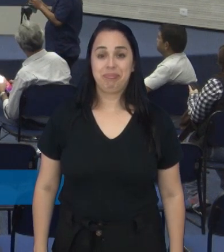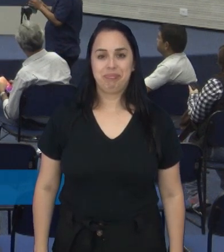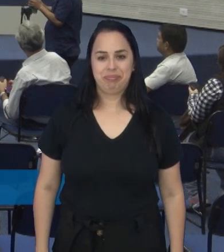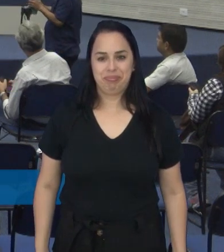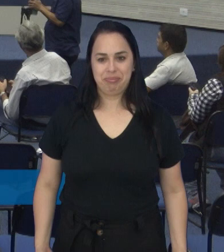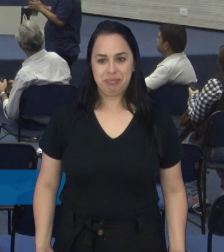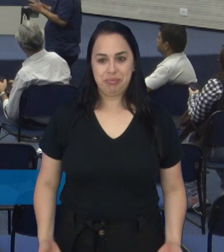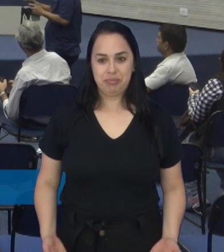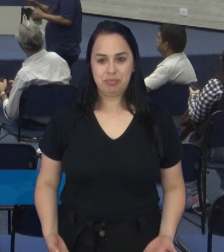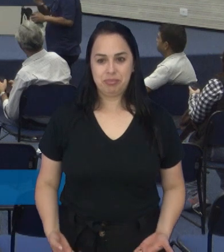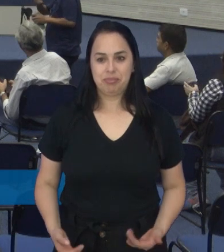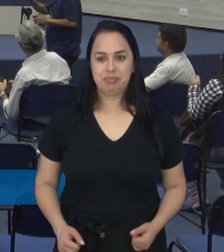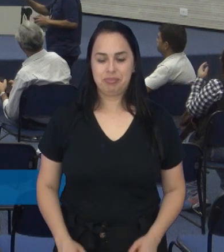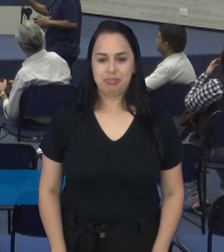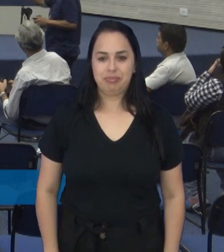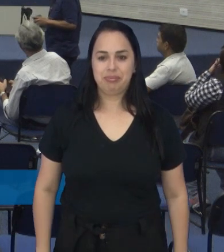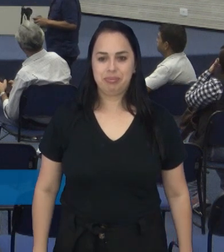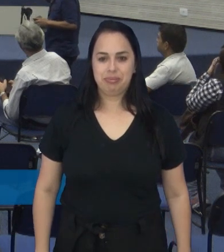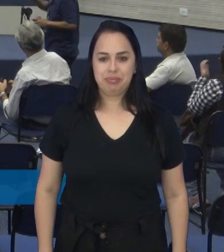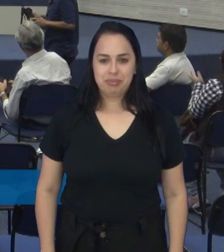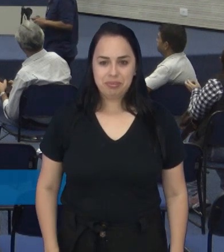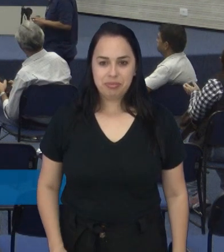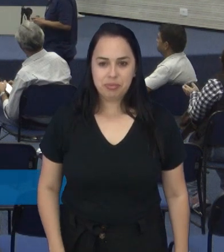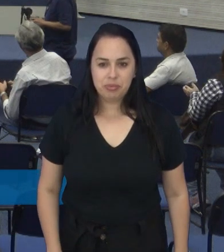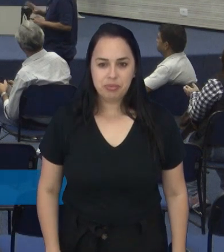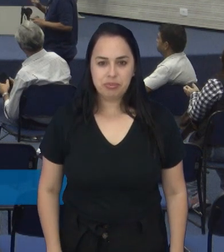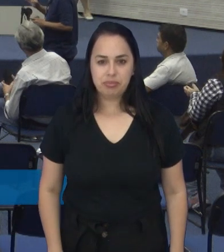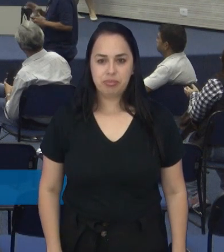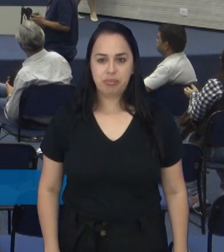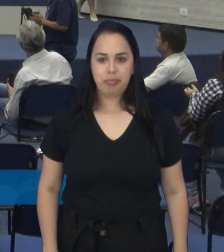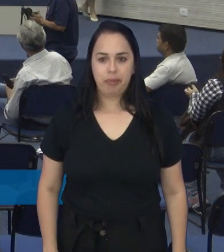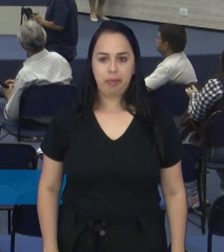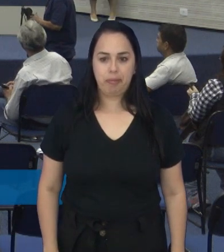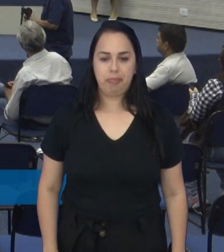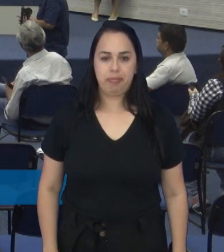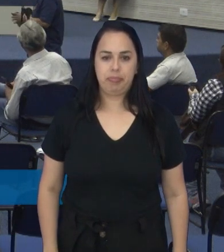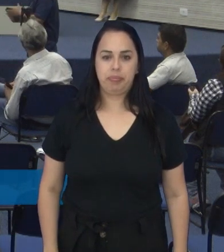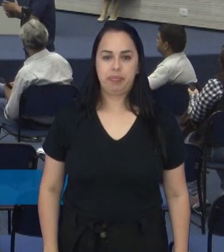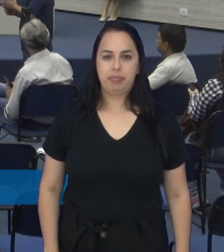fazer fazer antes de começar a controlar